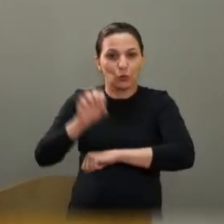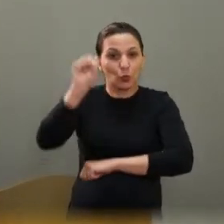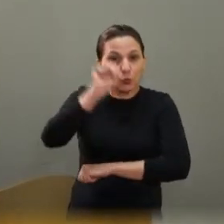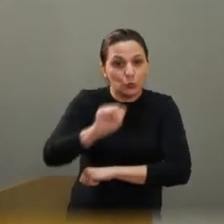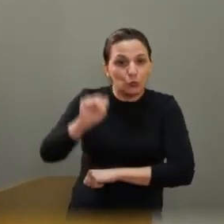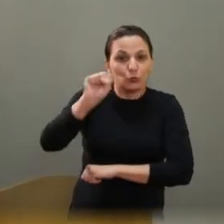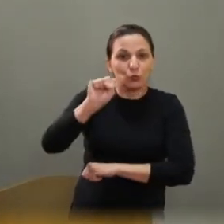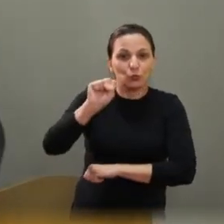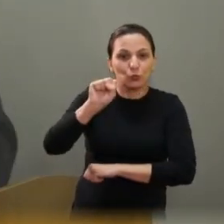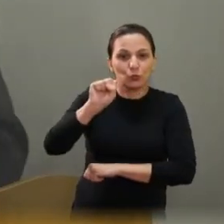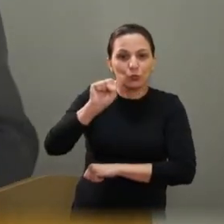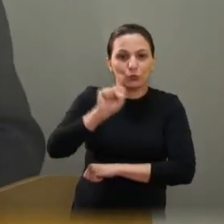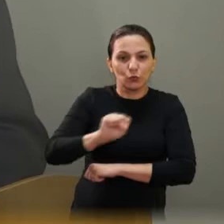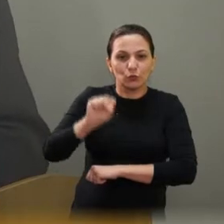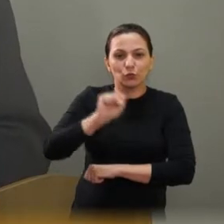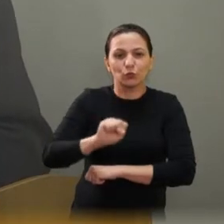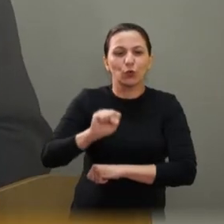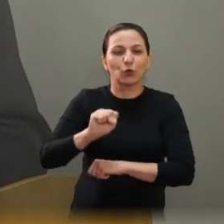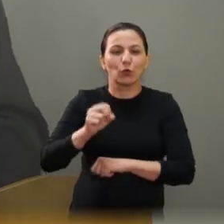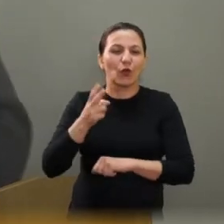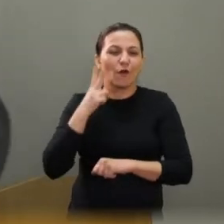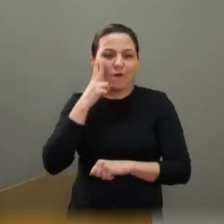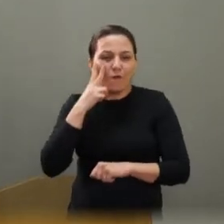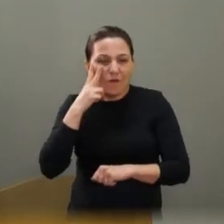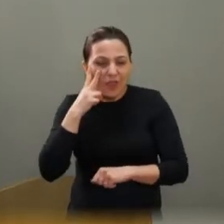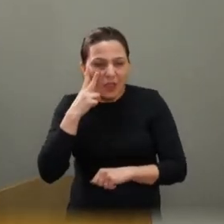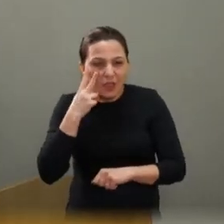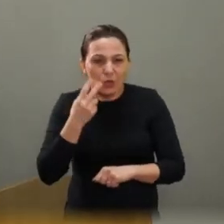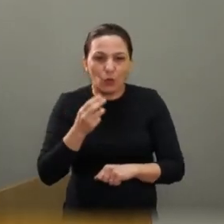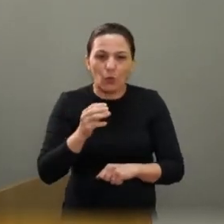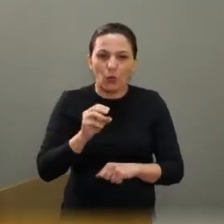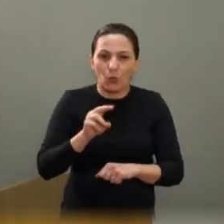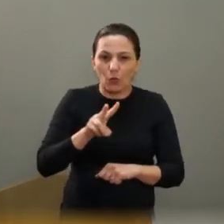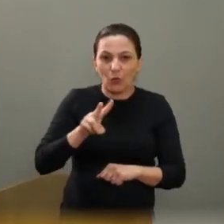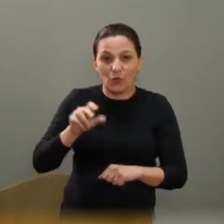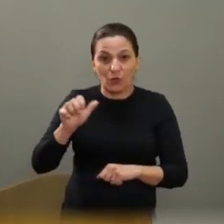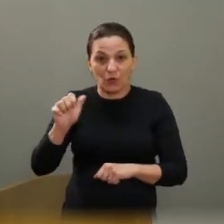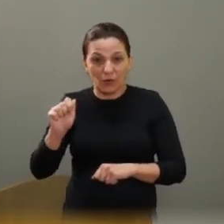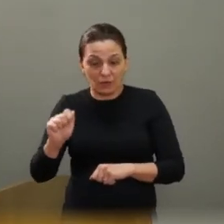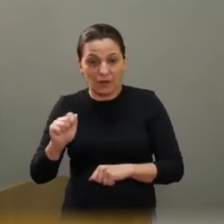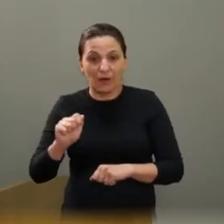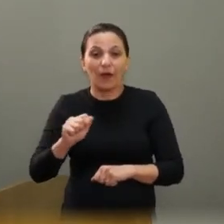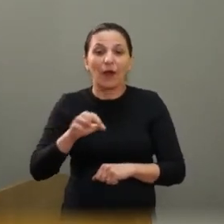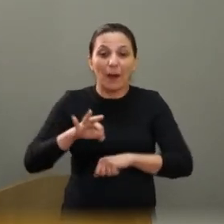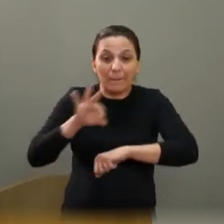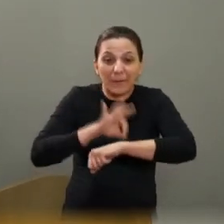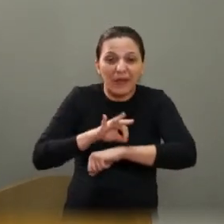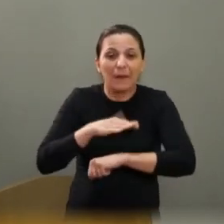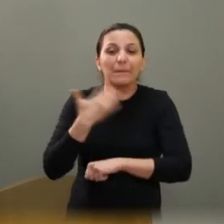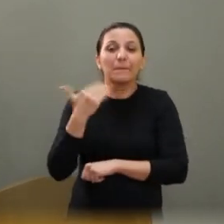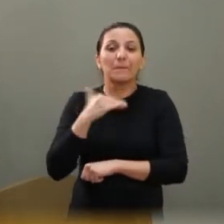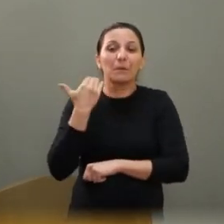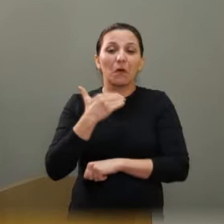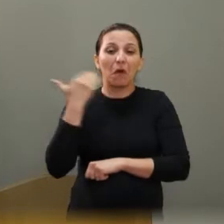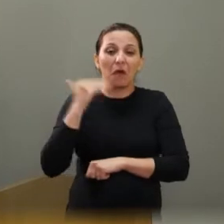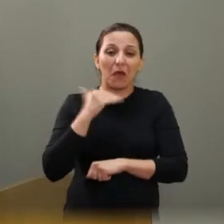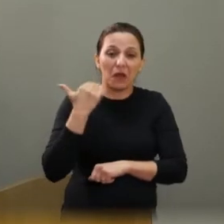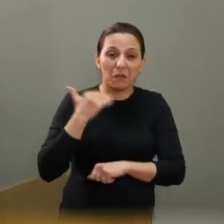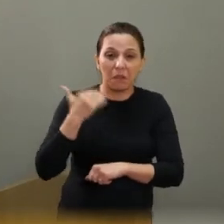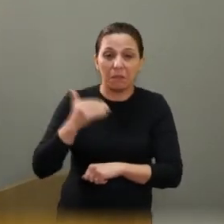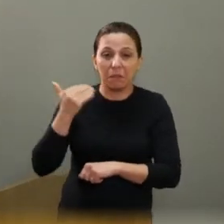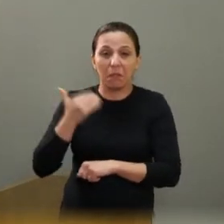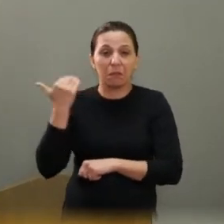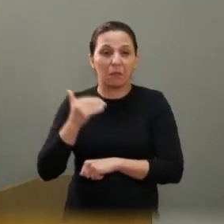Sul que é um dos maiores produtores de uva de vinho e uva do nosso país estão sendo que as abelhas estão morrendo SUS é porque